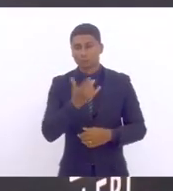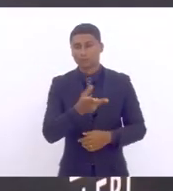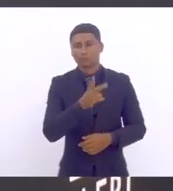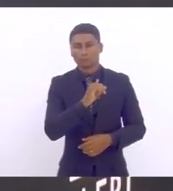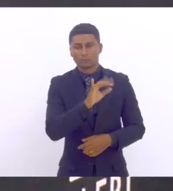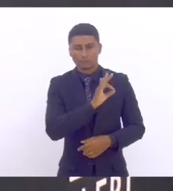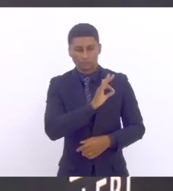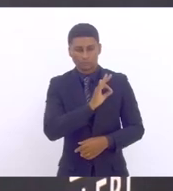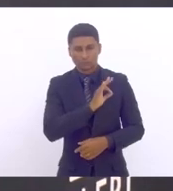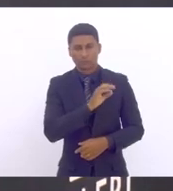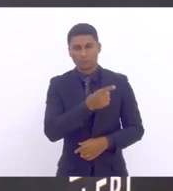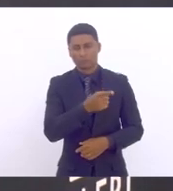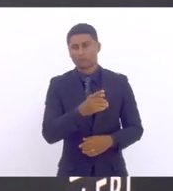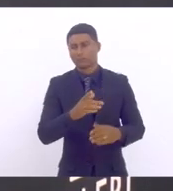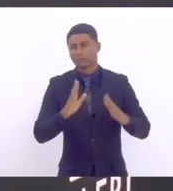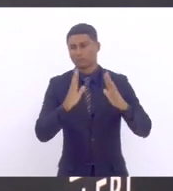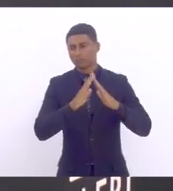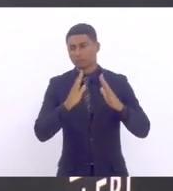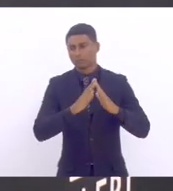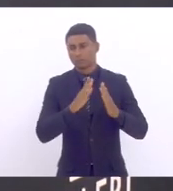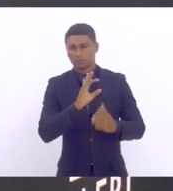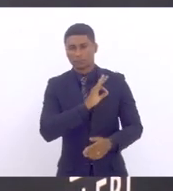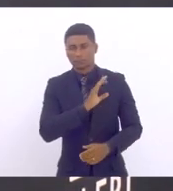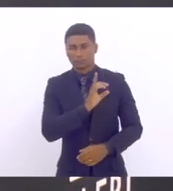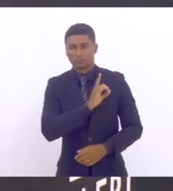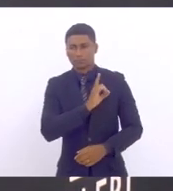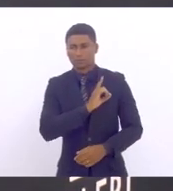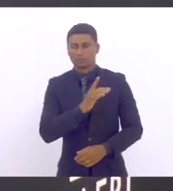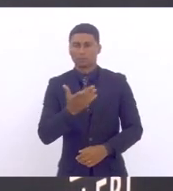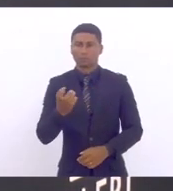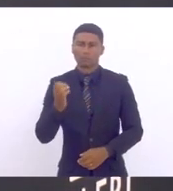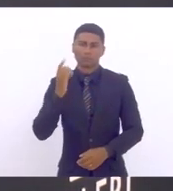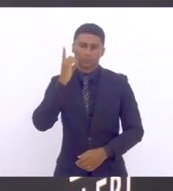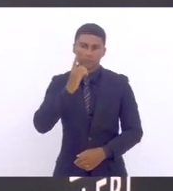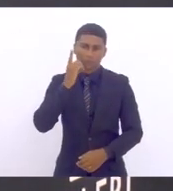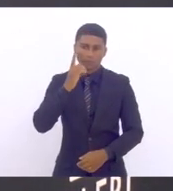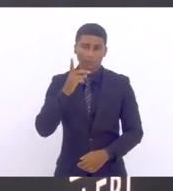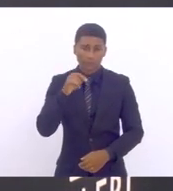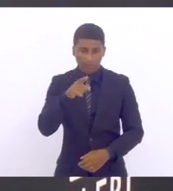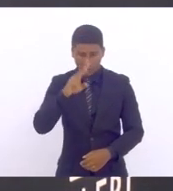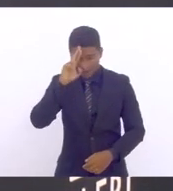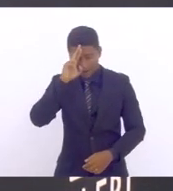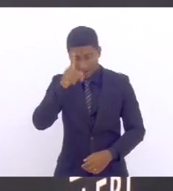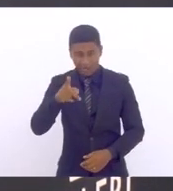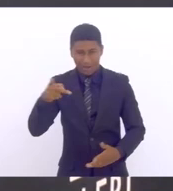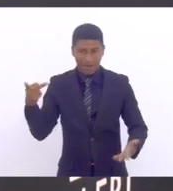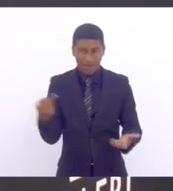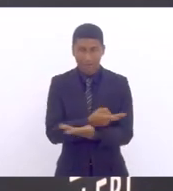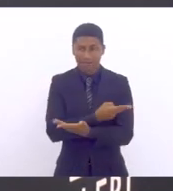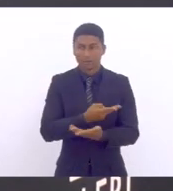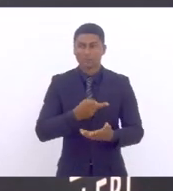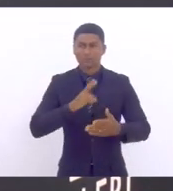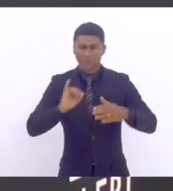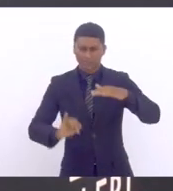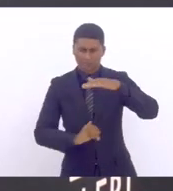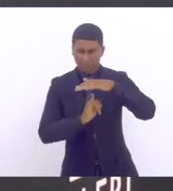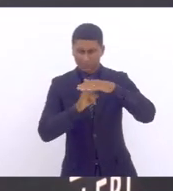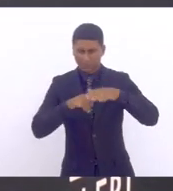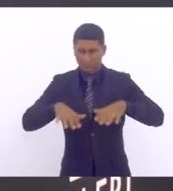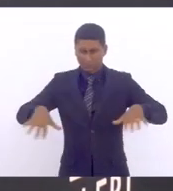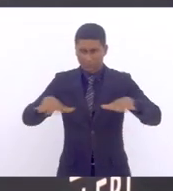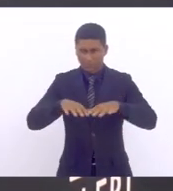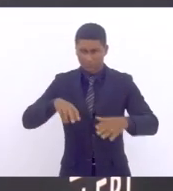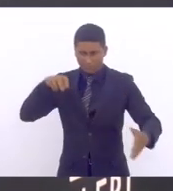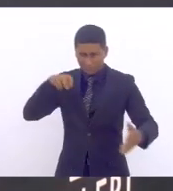um promotor, um delegado, um deputado, ao desviar sua conduta, a instituição merecesse